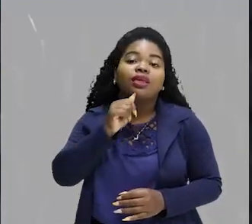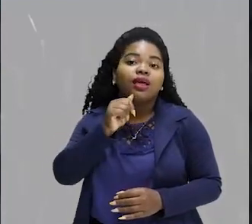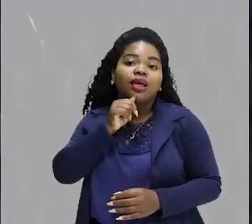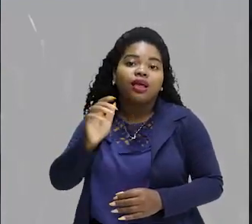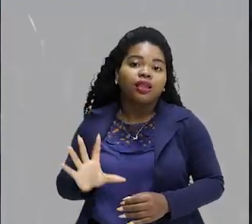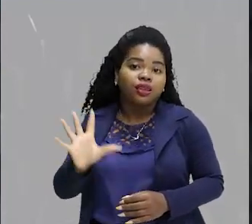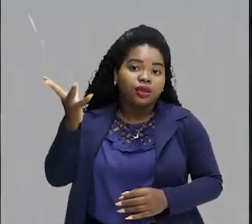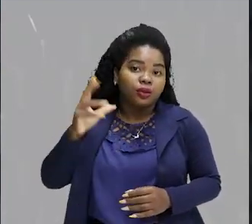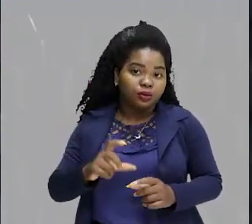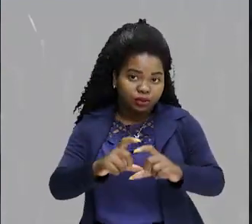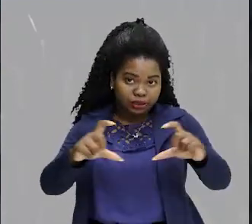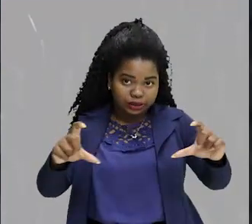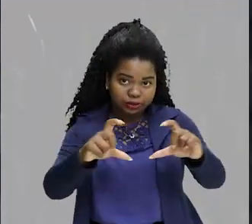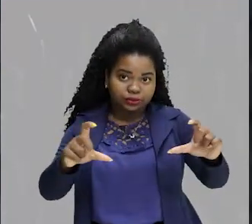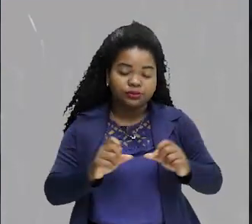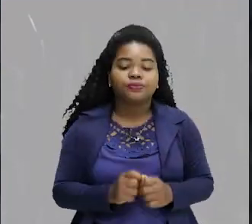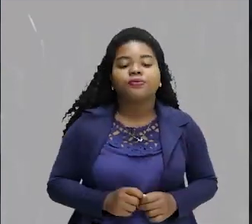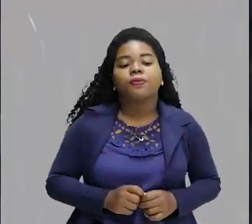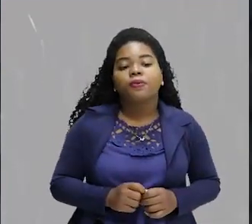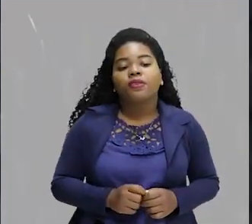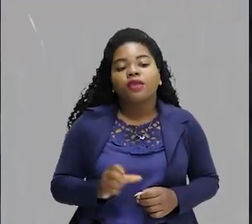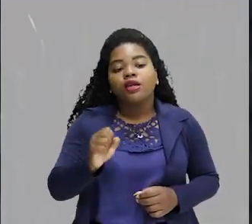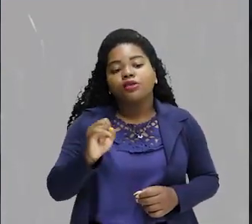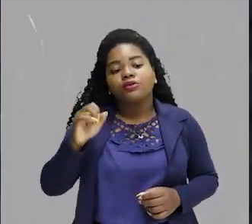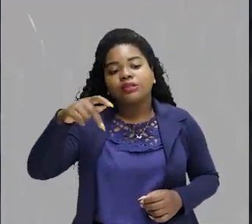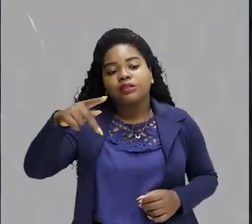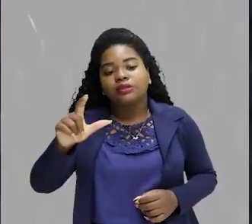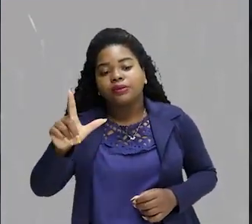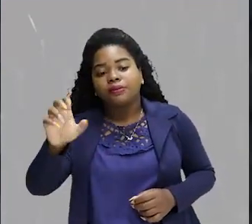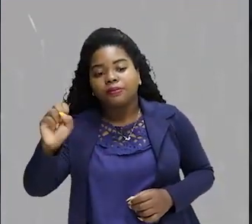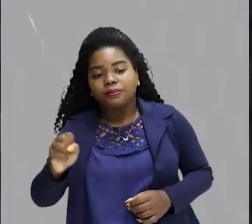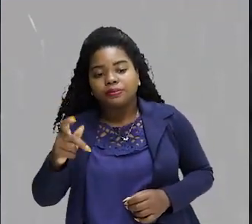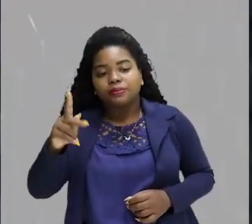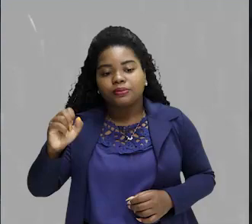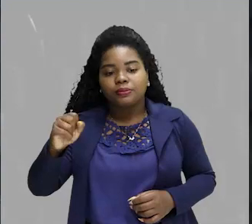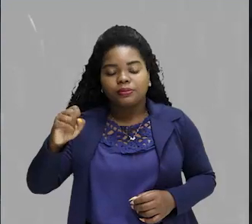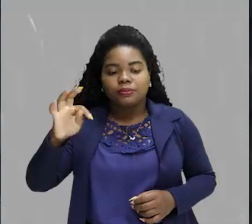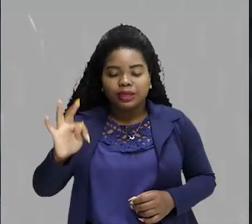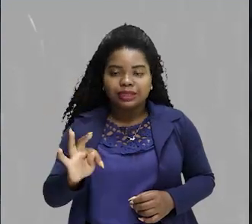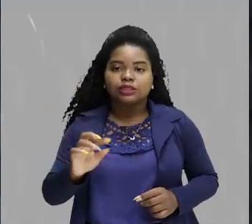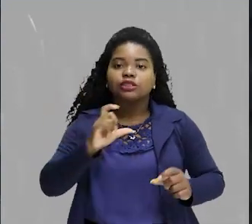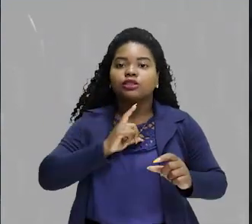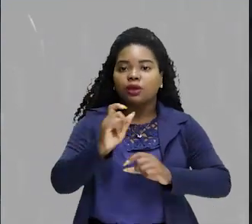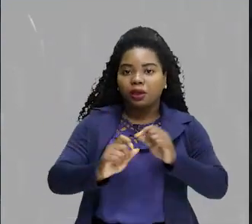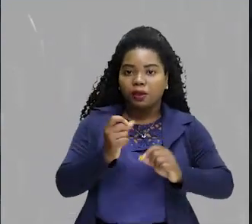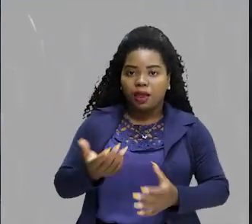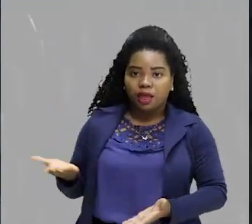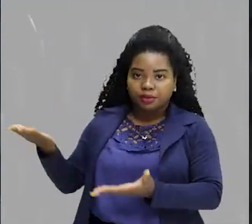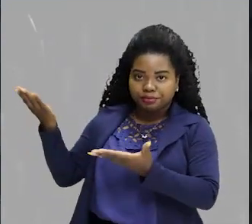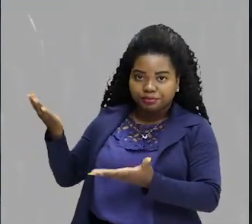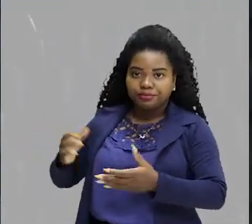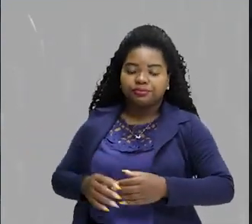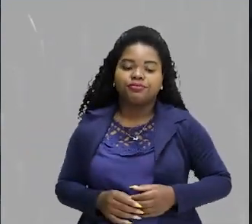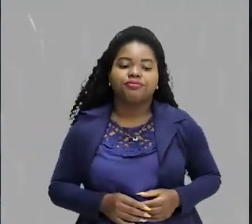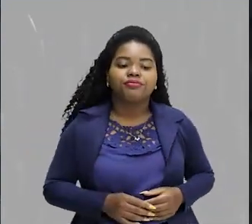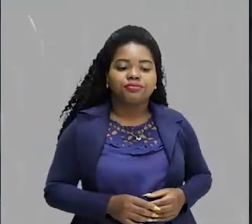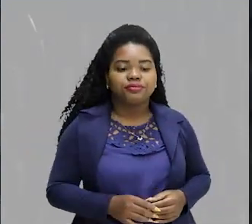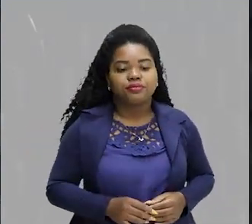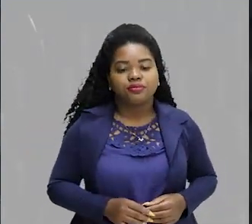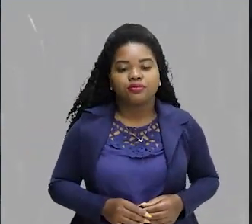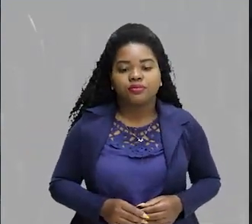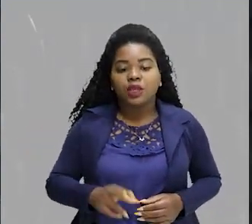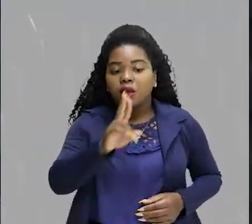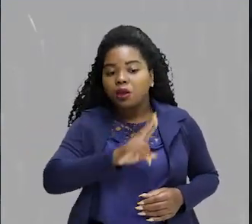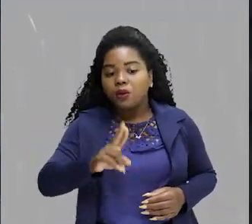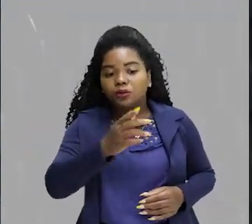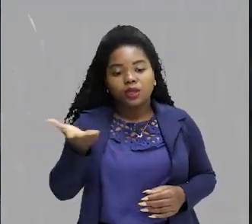caso do Simple Past, the Simple Past Tense expresses an action that has already happened. Então, nós usamos